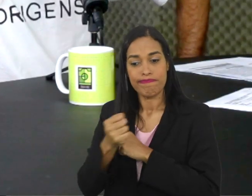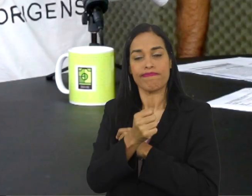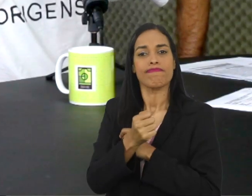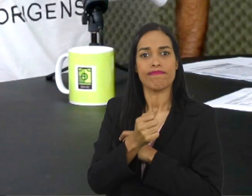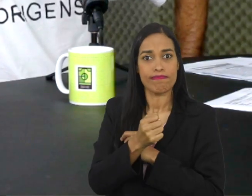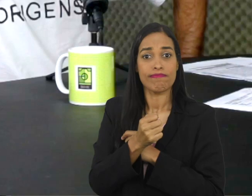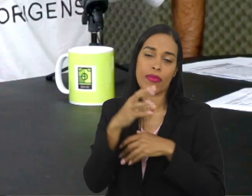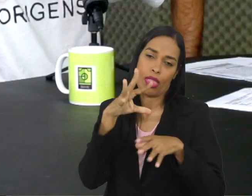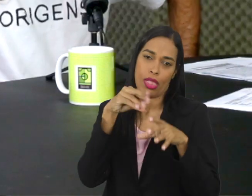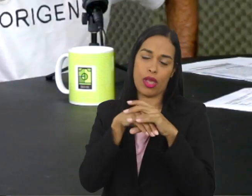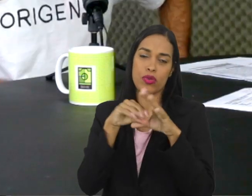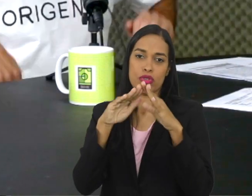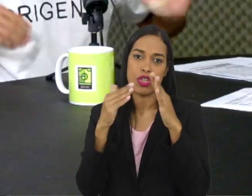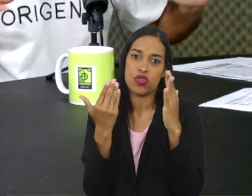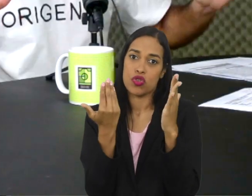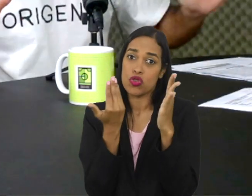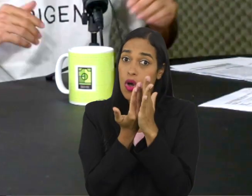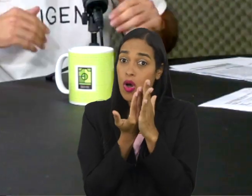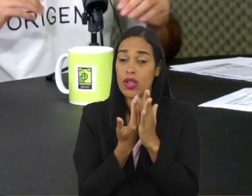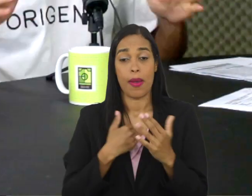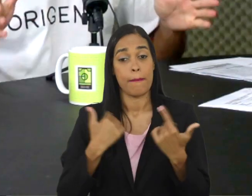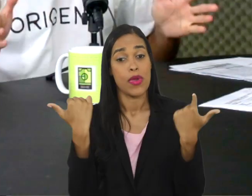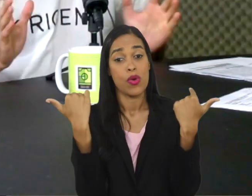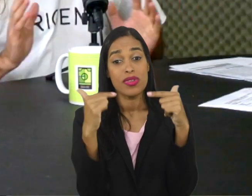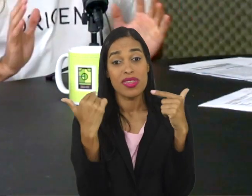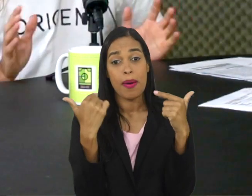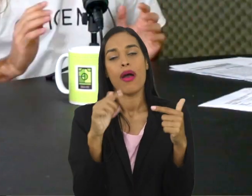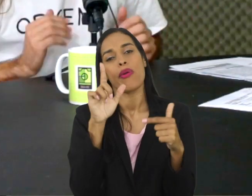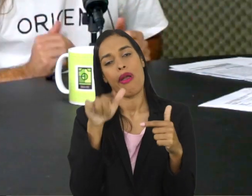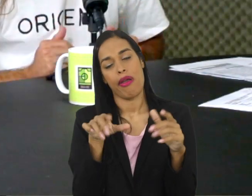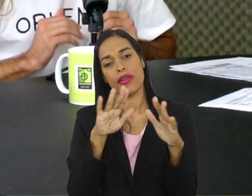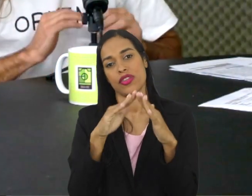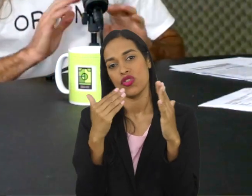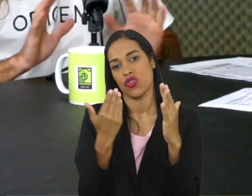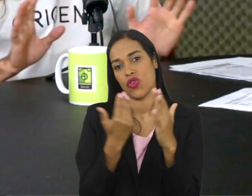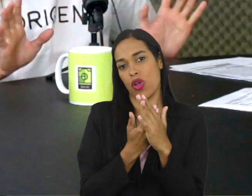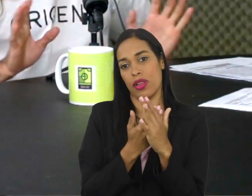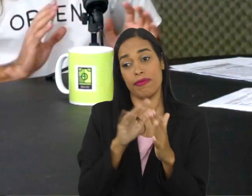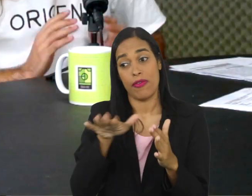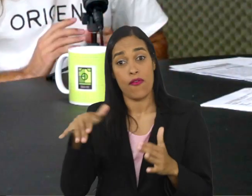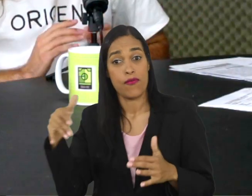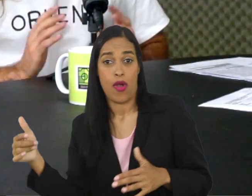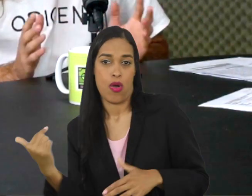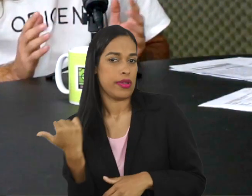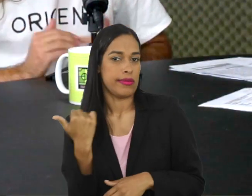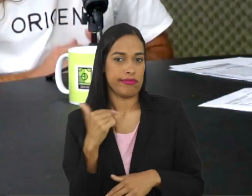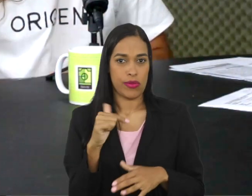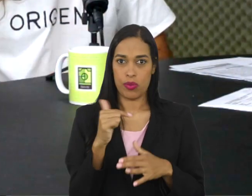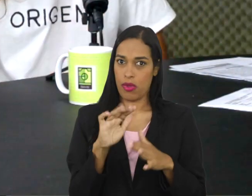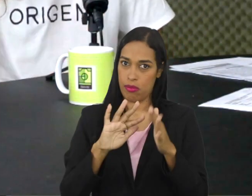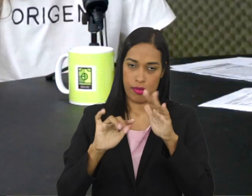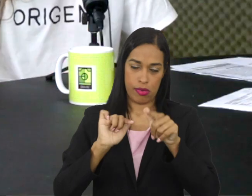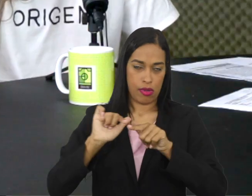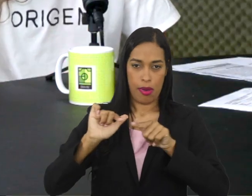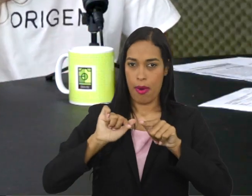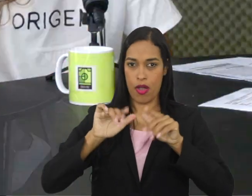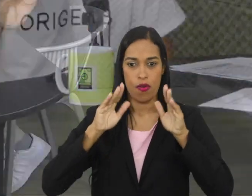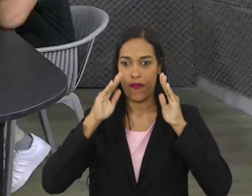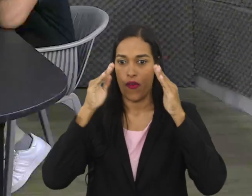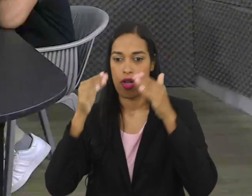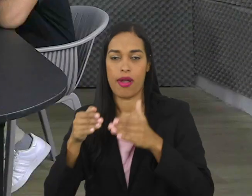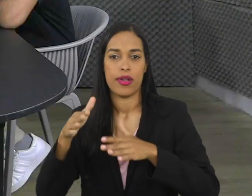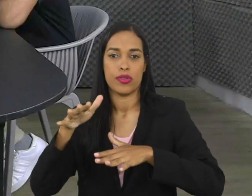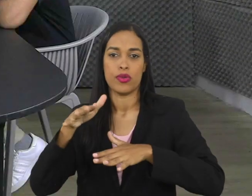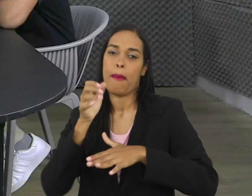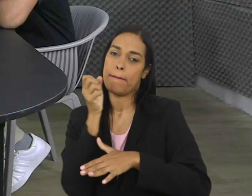Dentro da escola, especificamente falando. Fique claro, né? Meu trabalho é na escola. Fora da escola que eu não tenho trabalho nenhum nesse sentido. Agora, conta